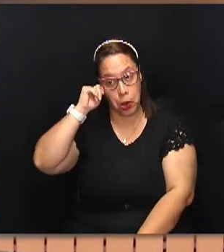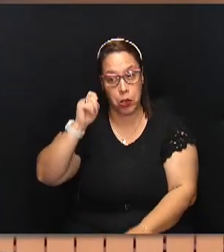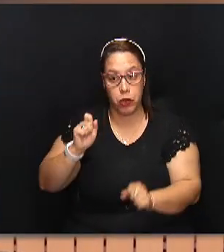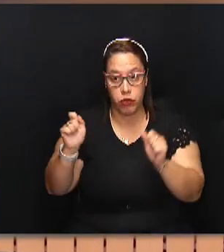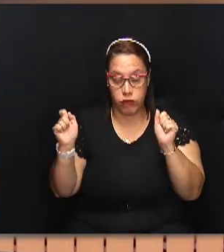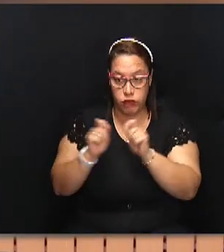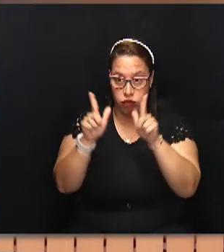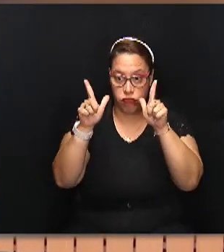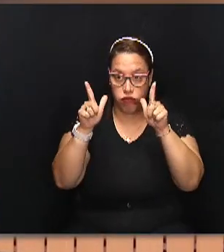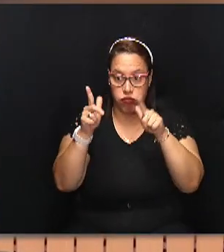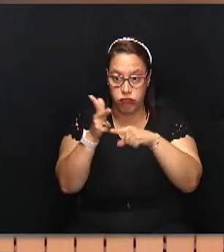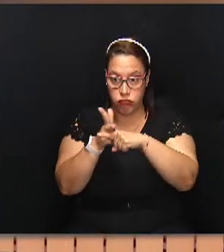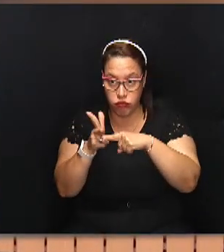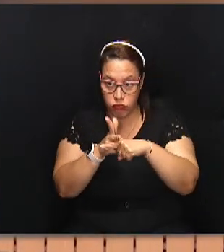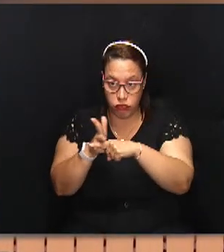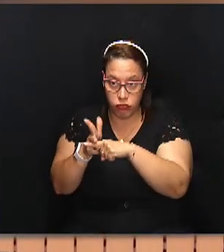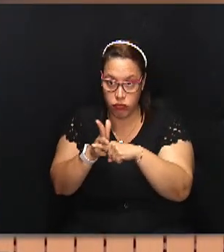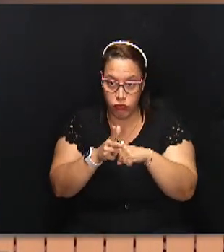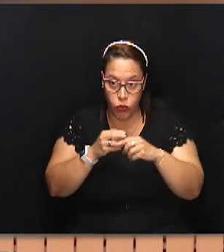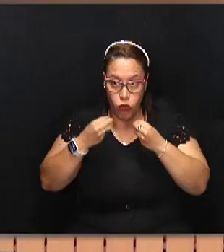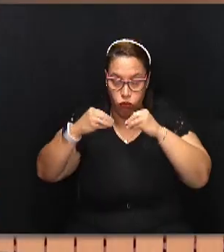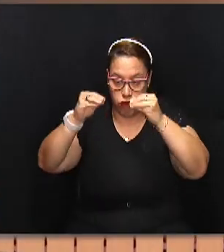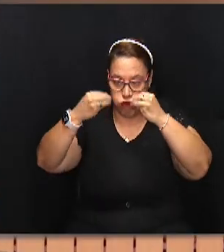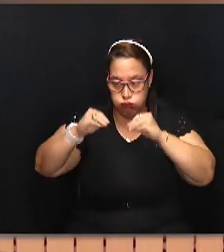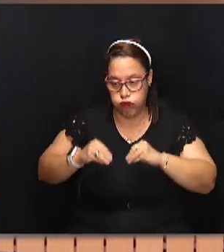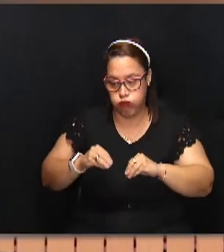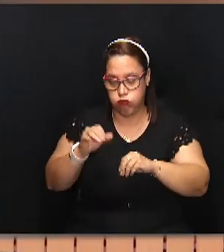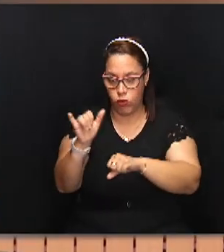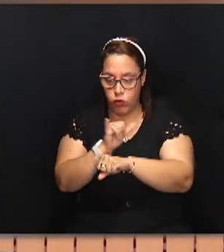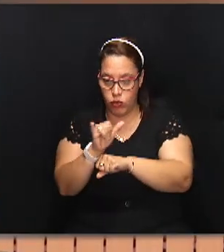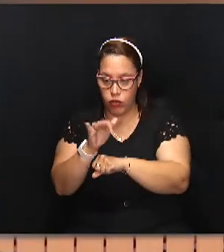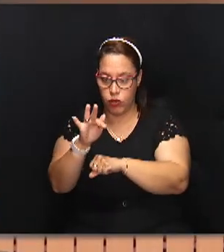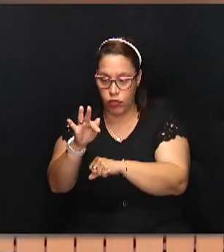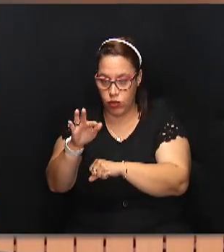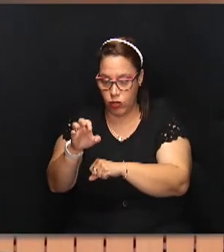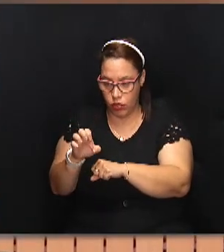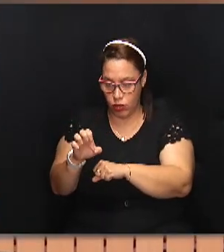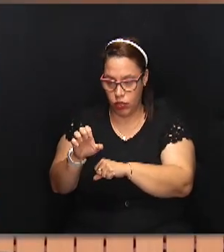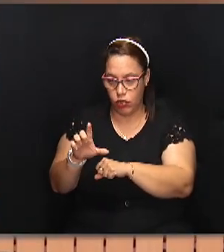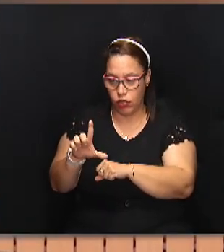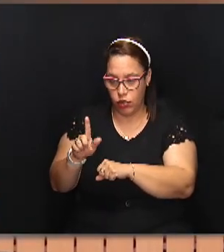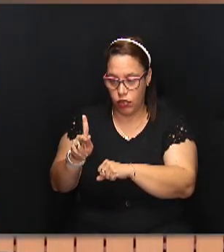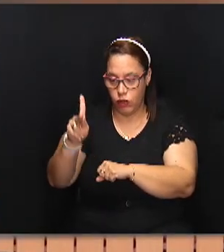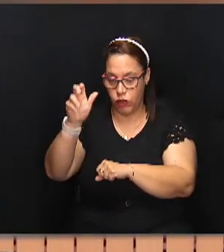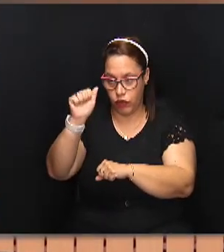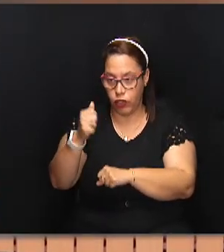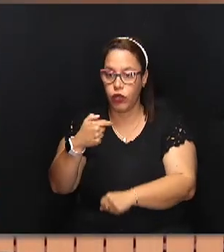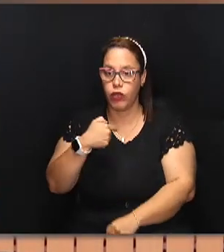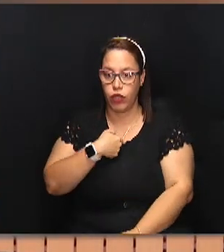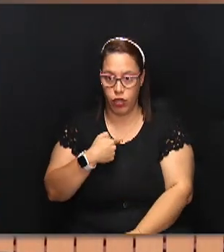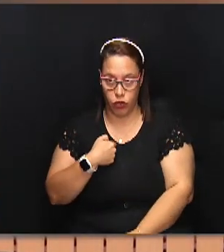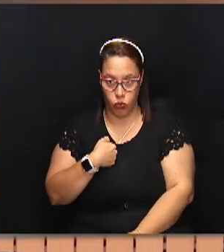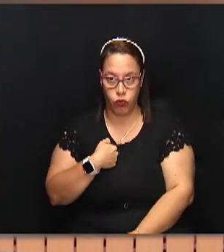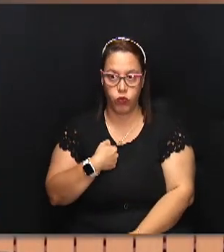viralização, né, desse conteúdo, né, que foi divulgado pelo youtuber, né, pelo Felca, eu, né,